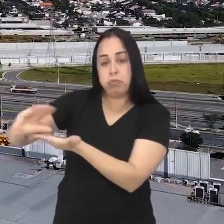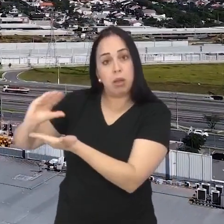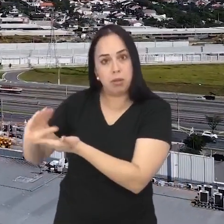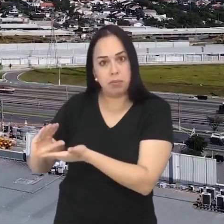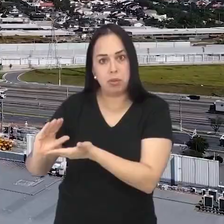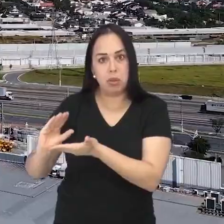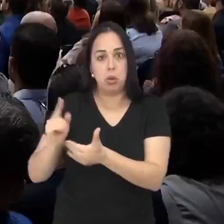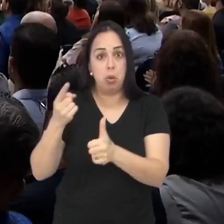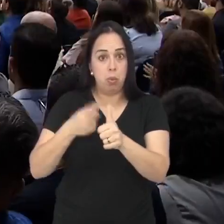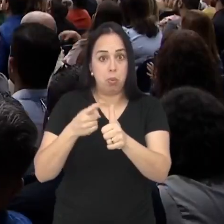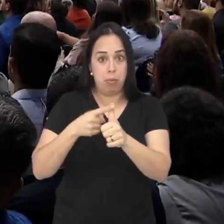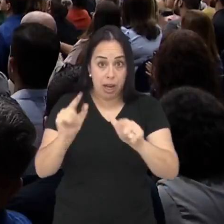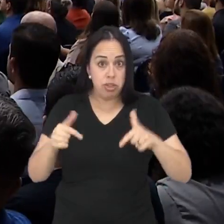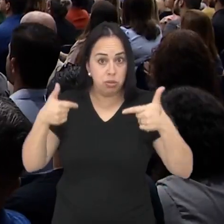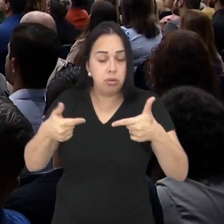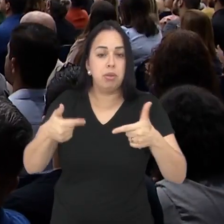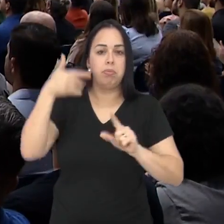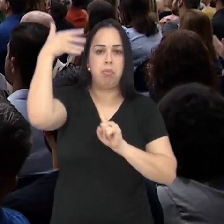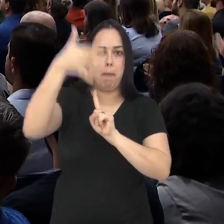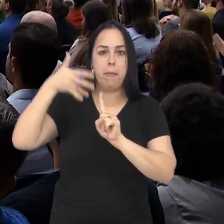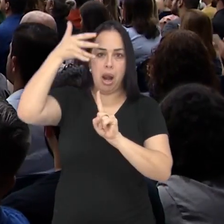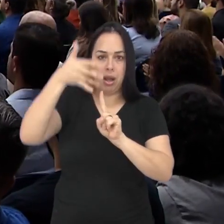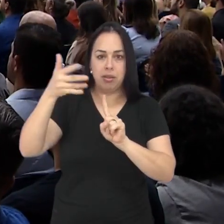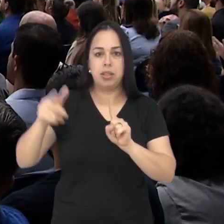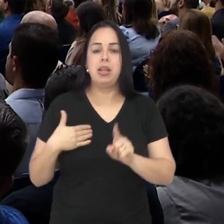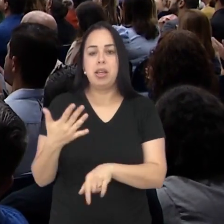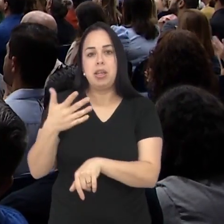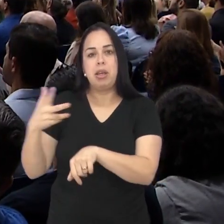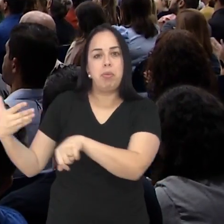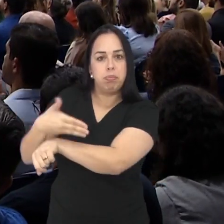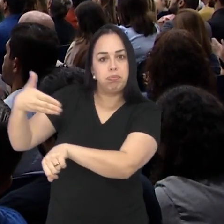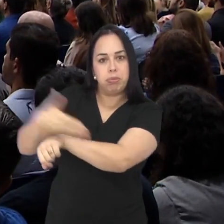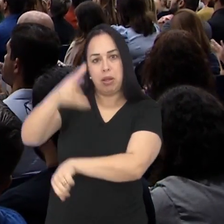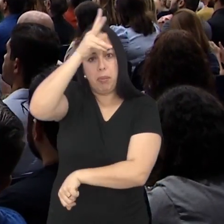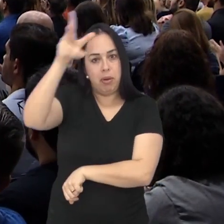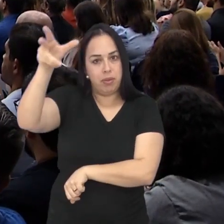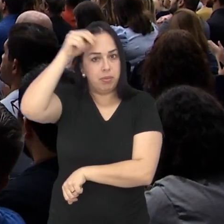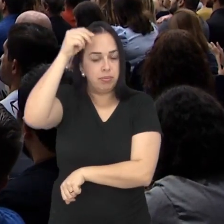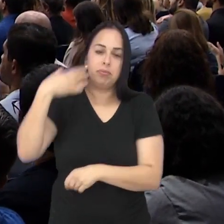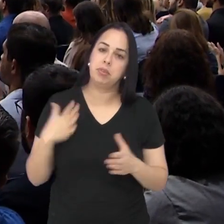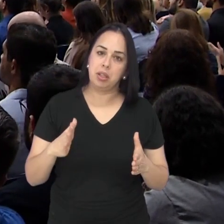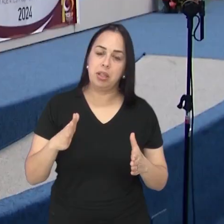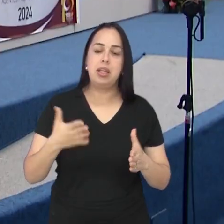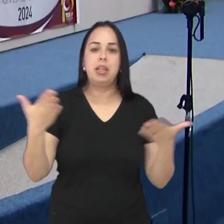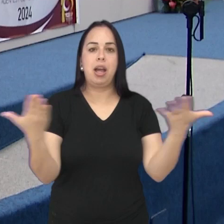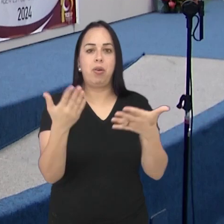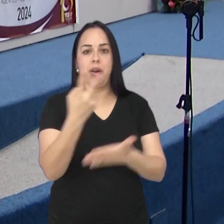dos recursos. Uma das ações é o ciclo de debates com agentes políticos